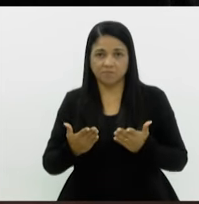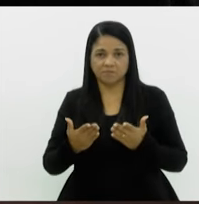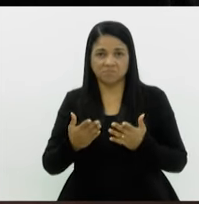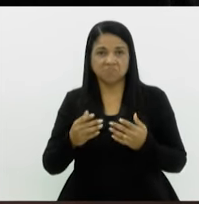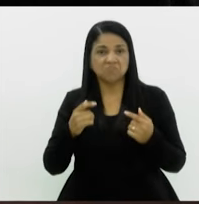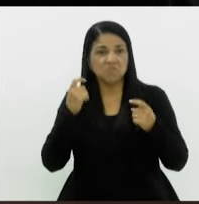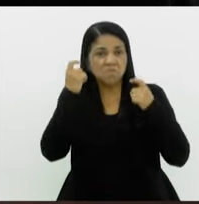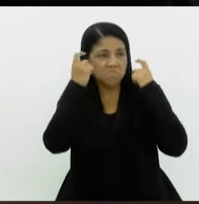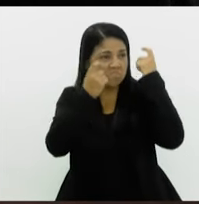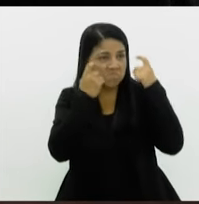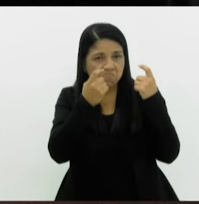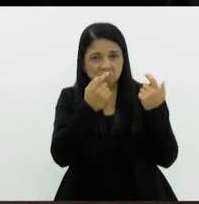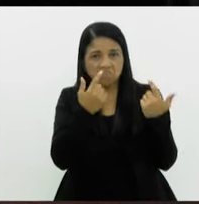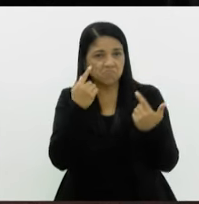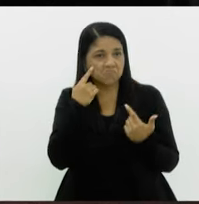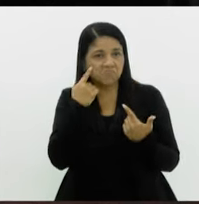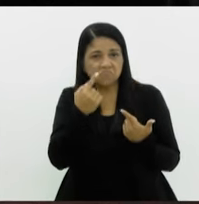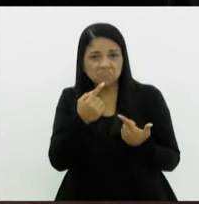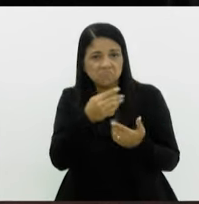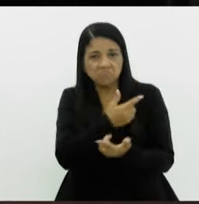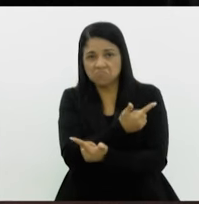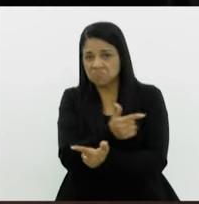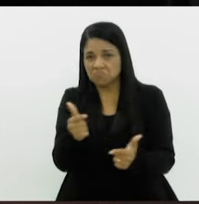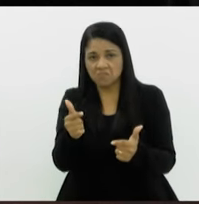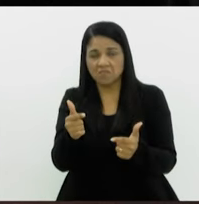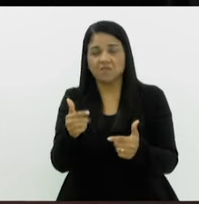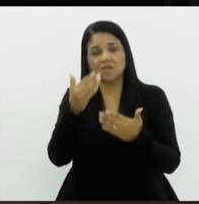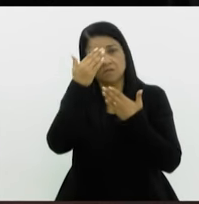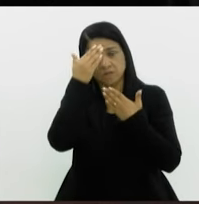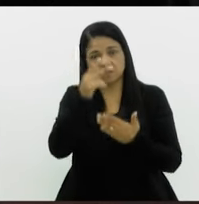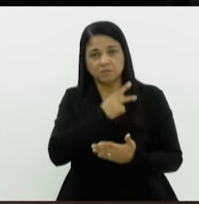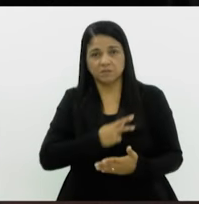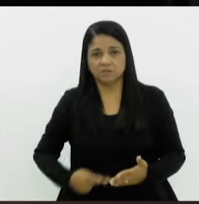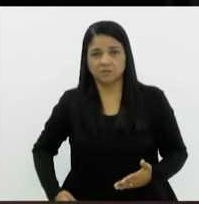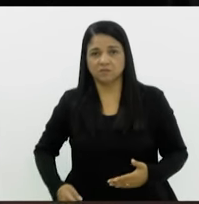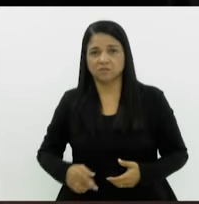preocupação. Muito obrigado, senhor presidente.